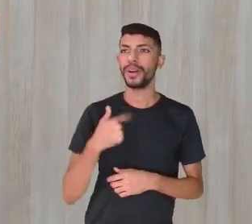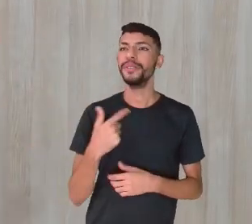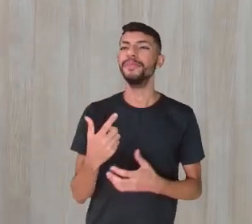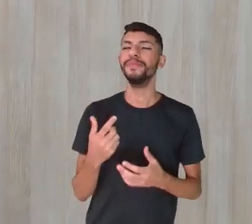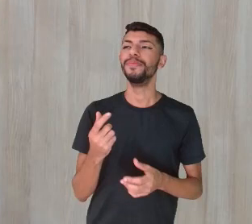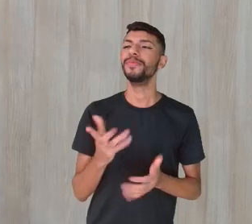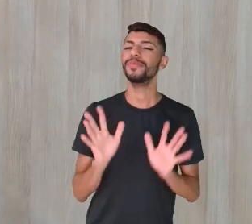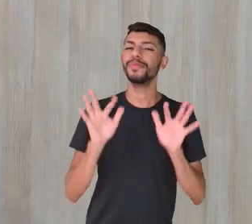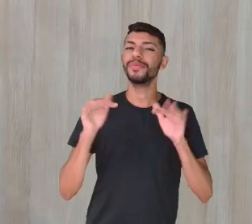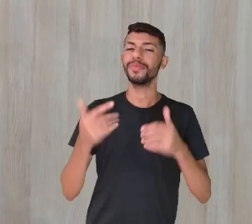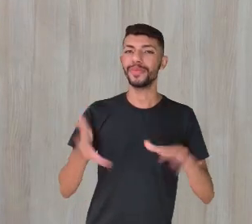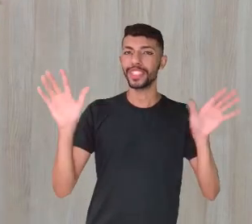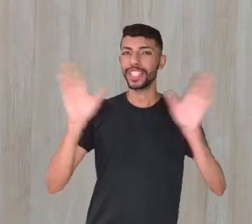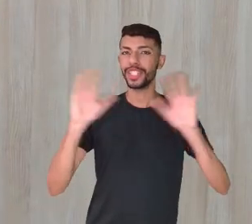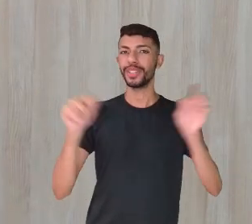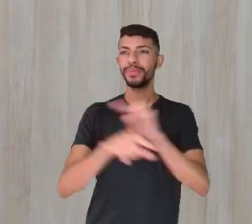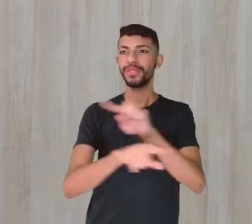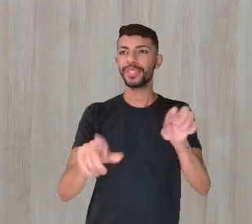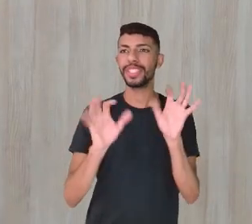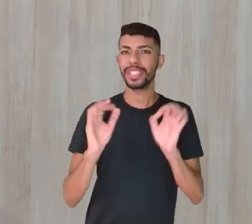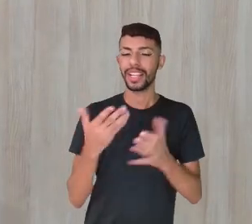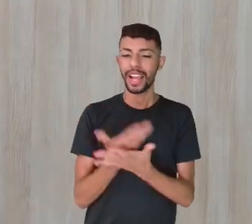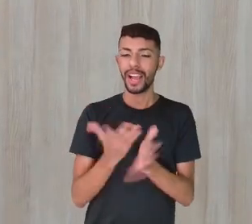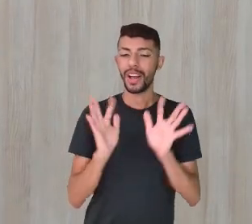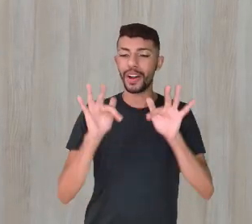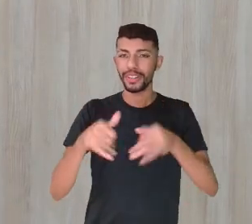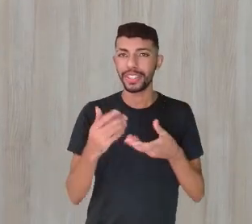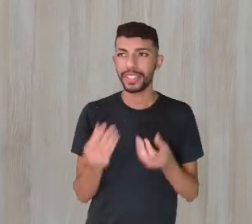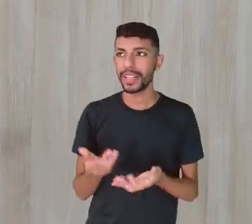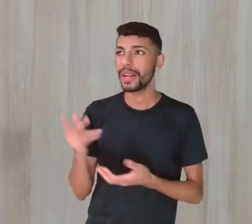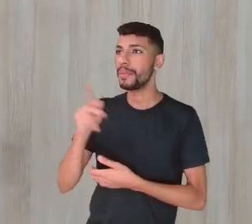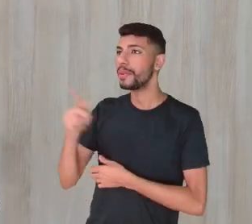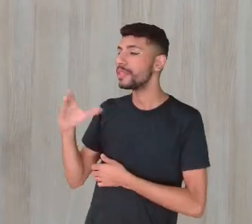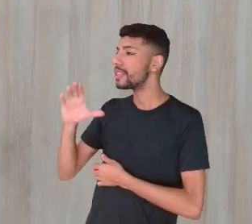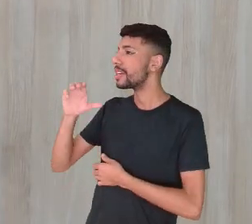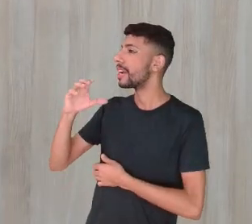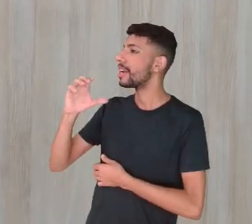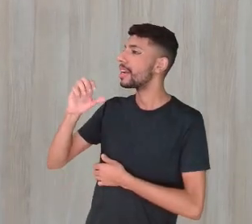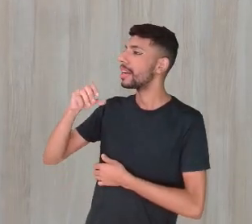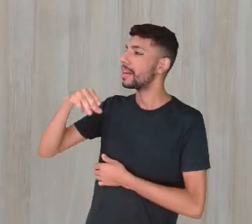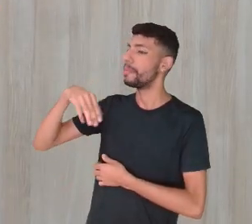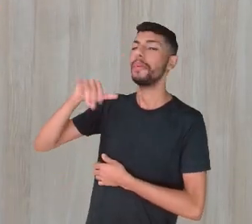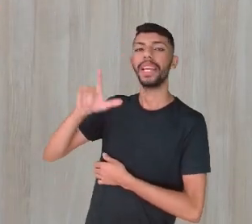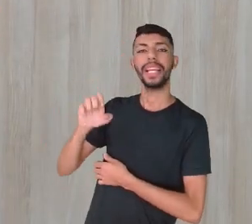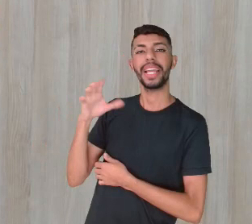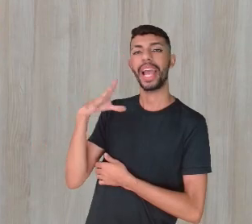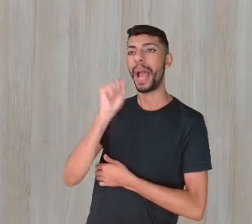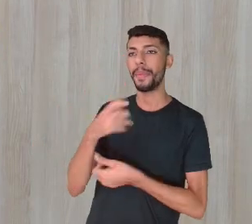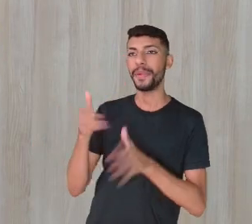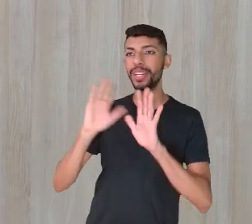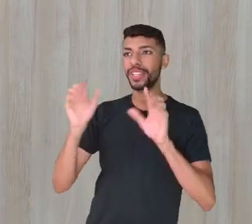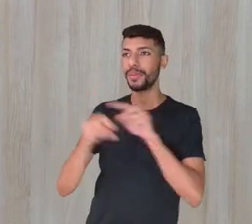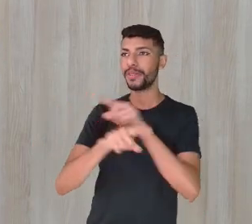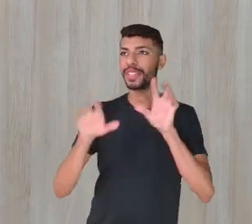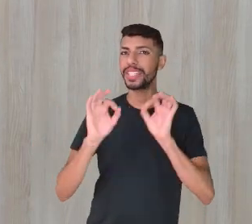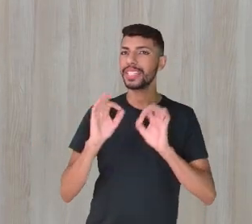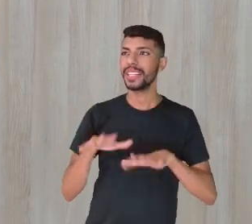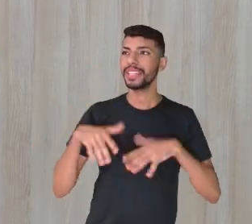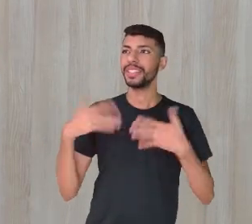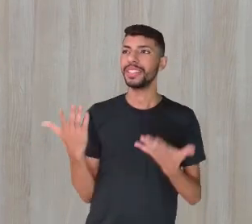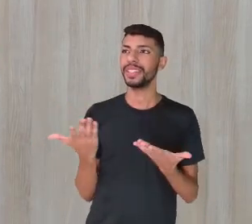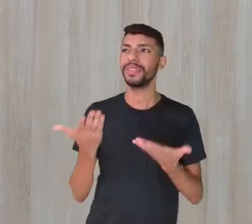quero me despedir por aqui, né? A aula está chegando ao fim, vou passar a palavra para a professora Mili, se despedir de vocês